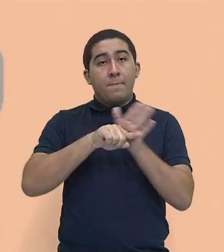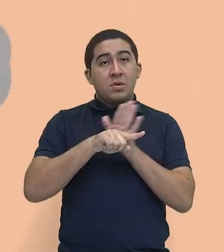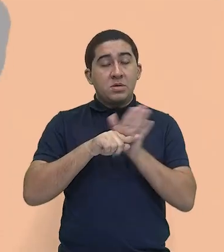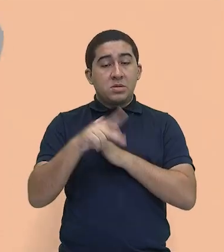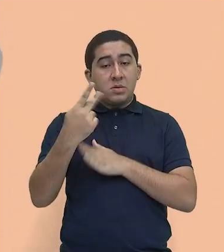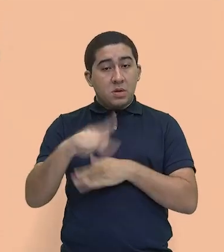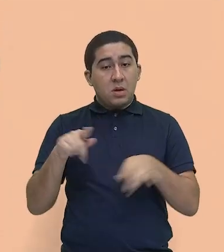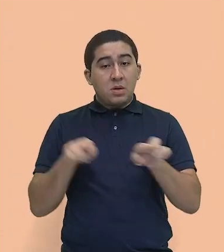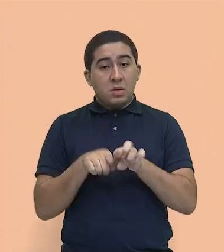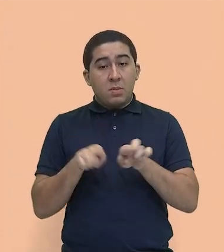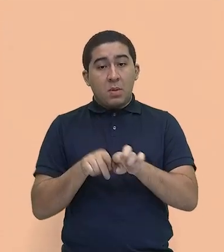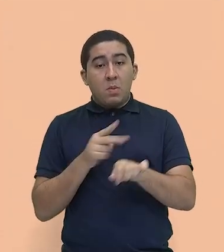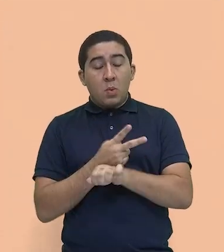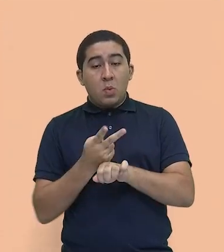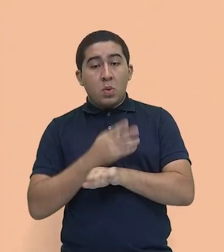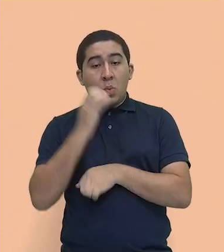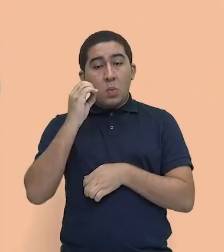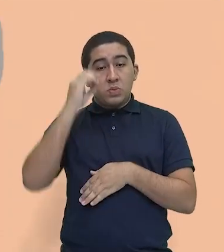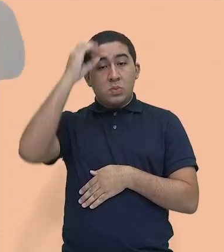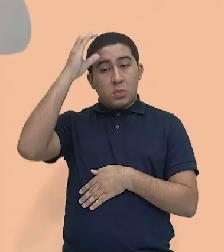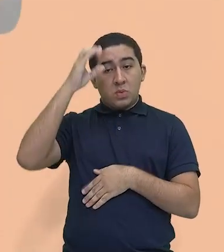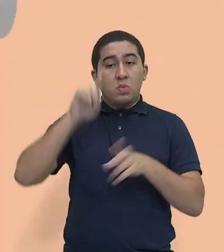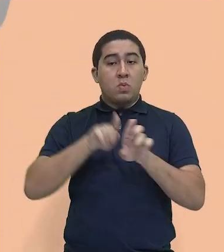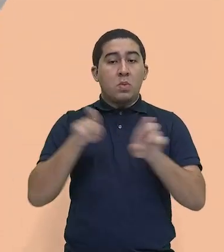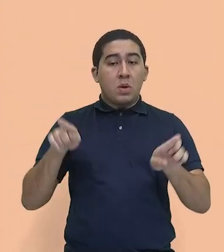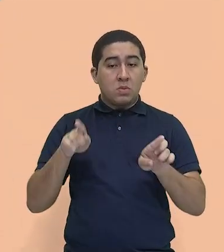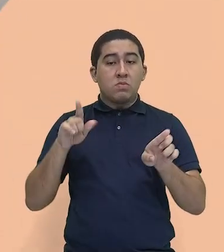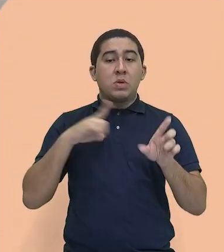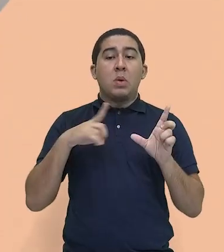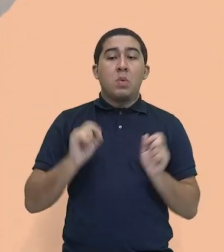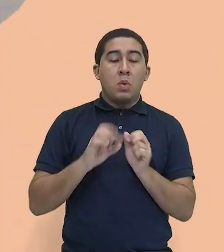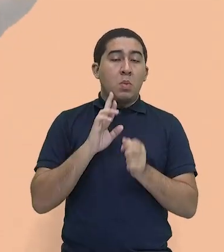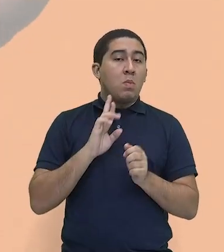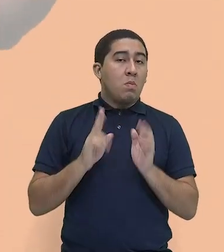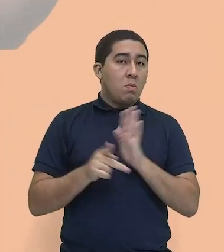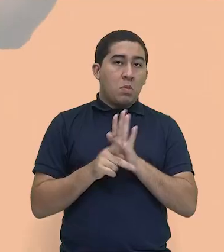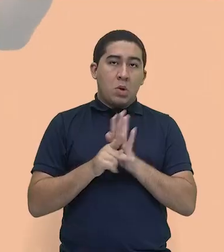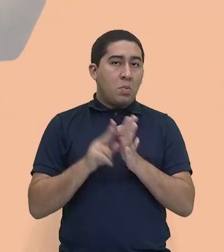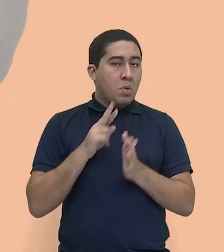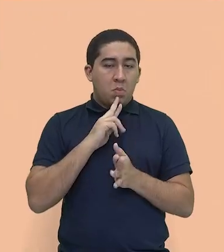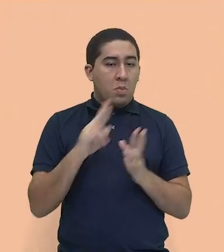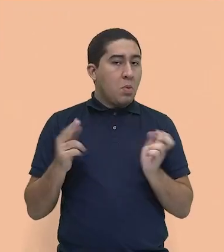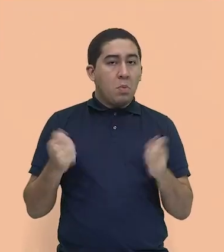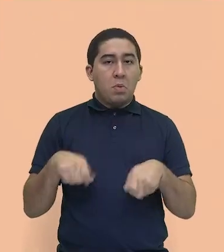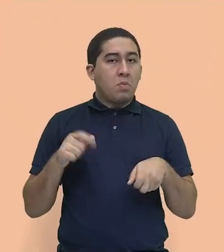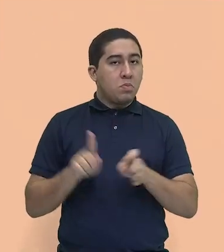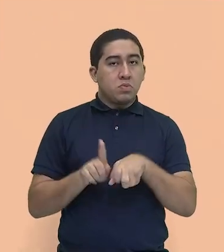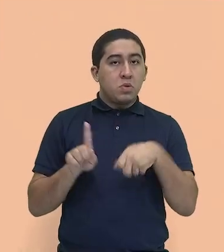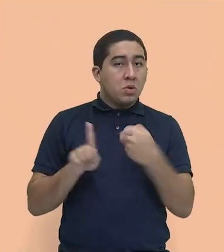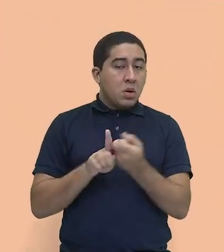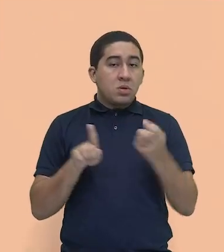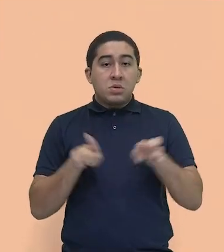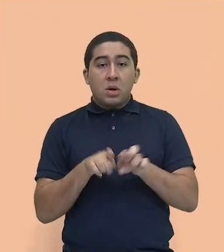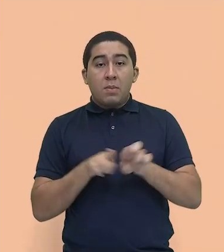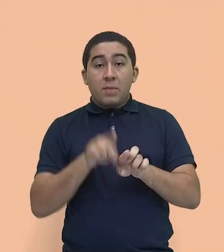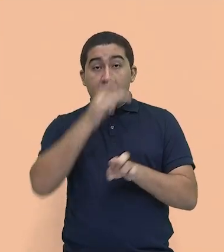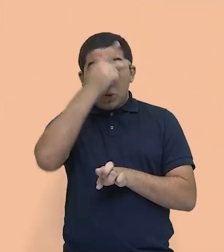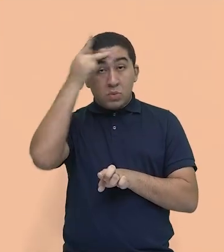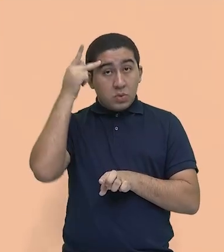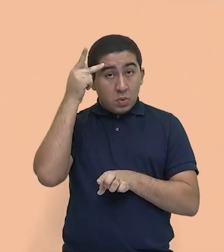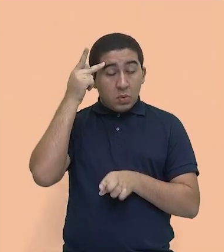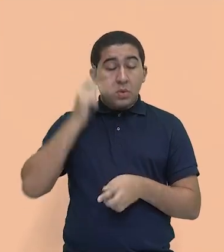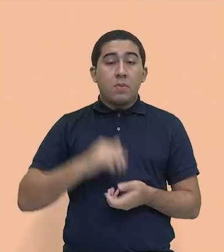de buscar o conhecimento, mas ela tem que dar uma resposta para a sociedade, ela tem que dar uma resposta para as